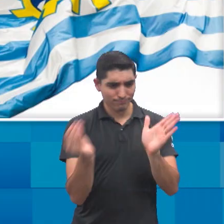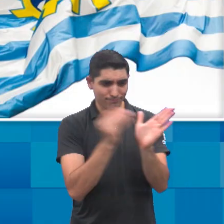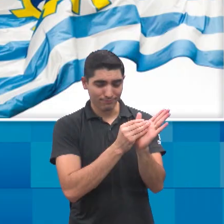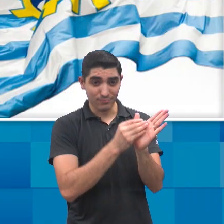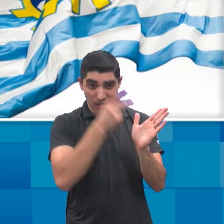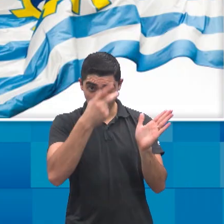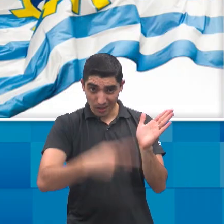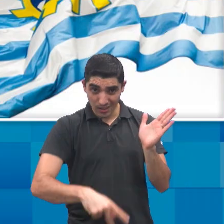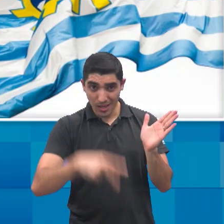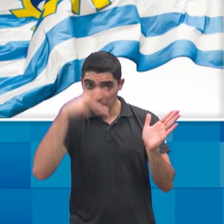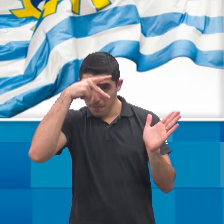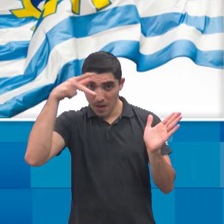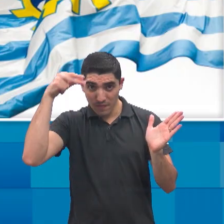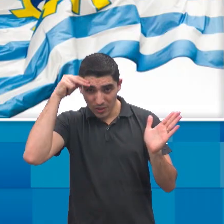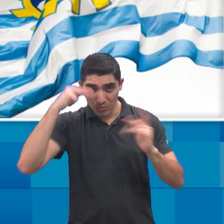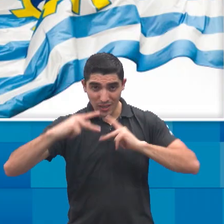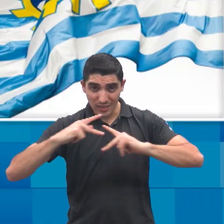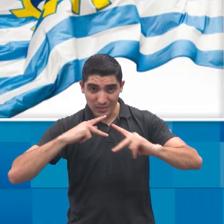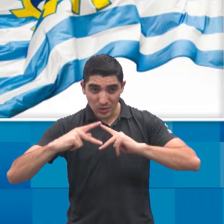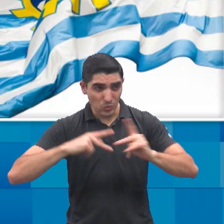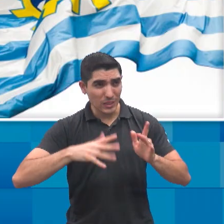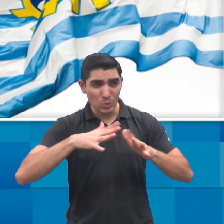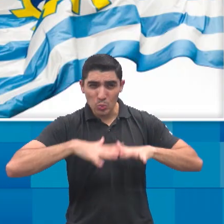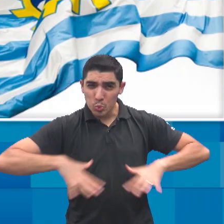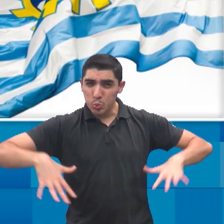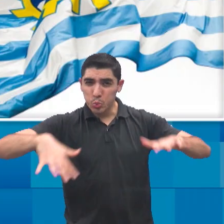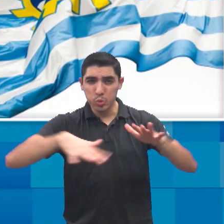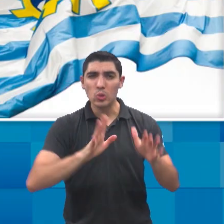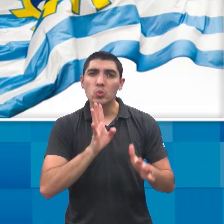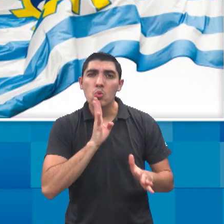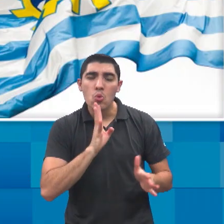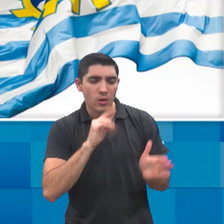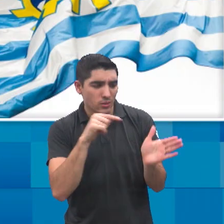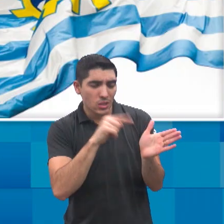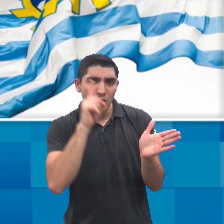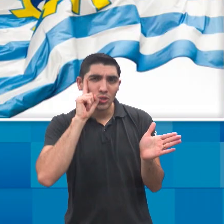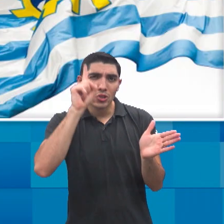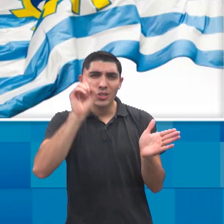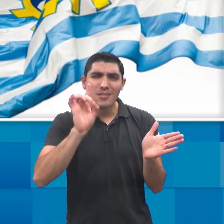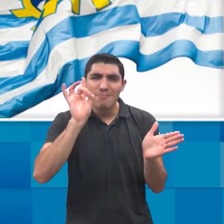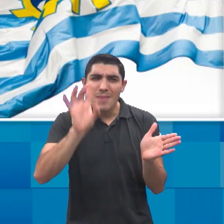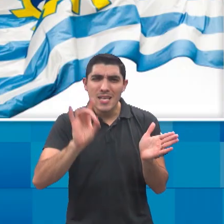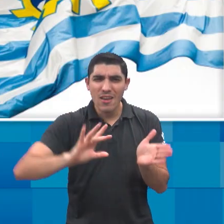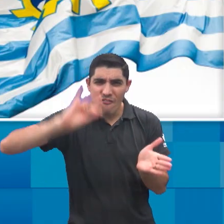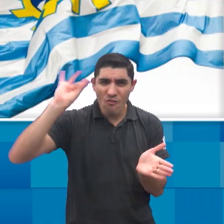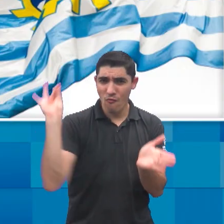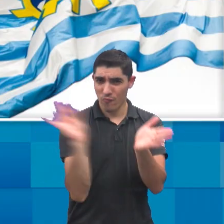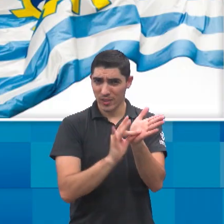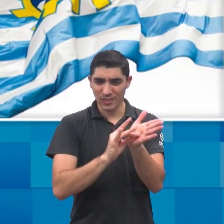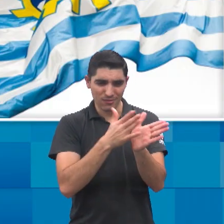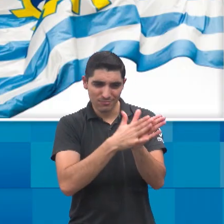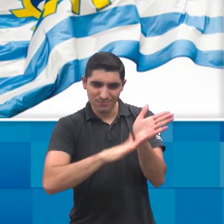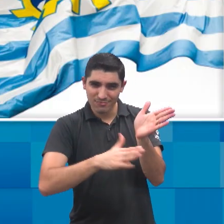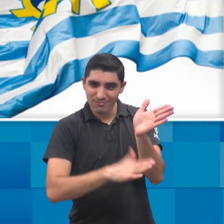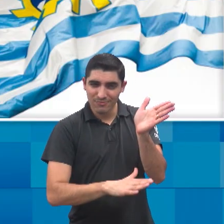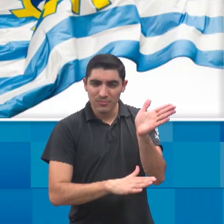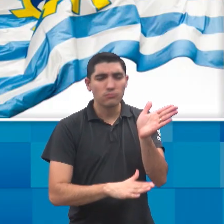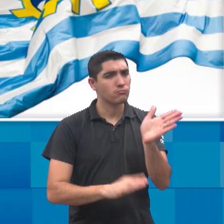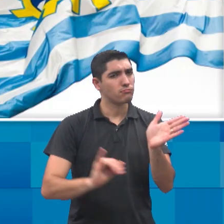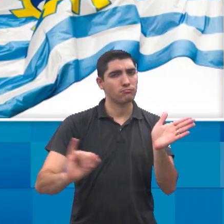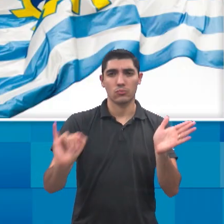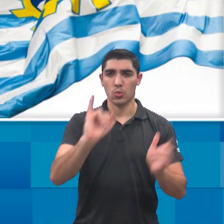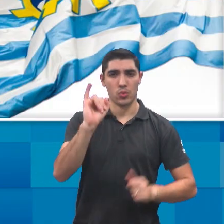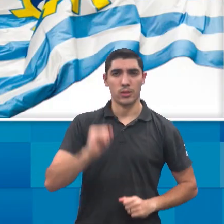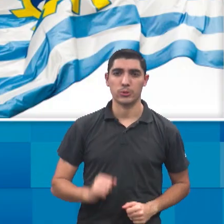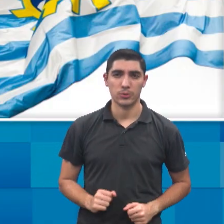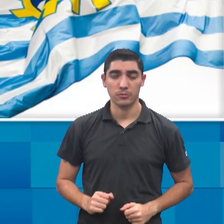no calendário oficial do município essa atividade do Mr. Mu, primeiro de tudo é um dever,